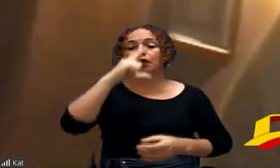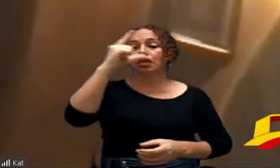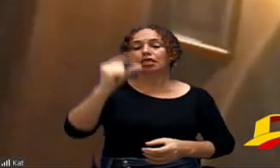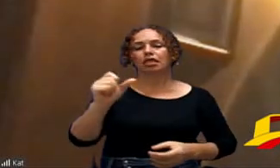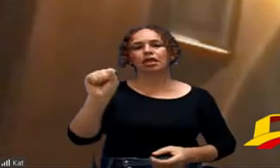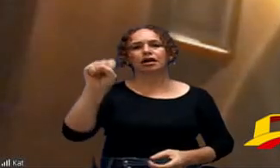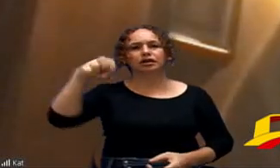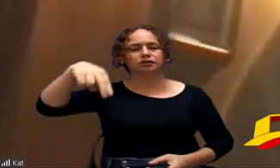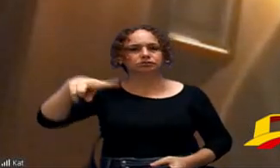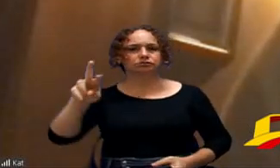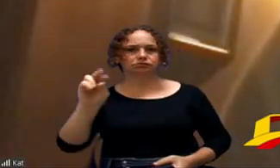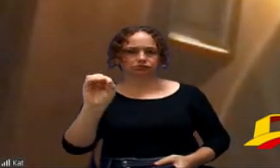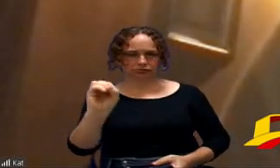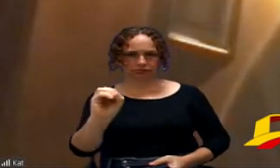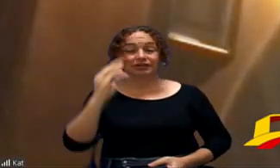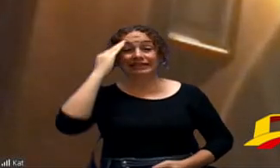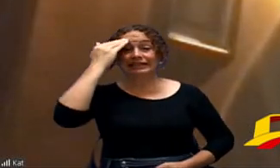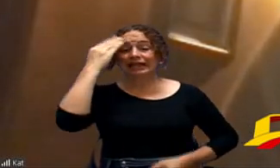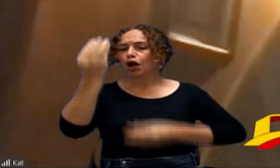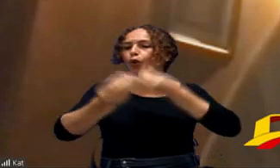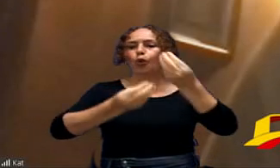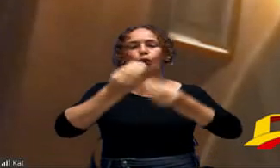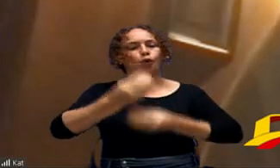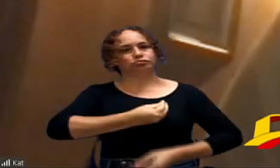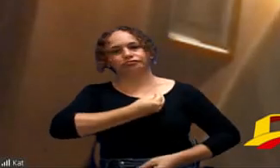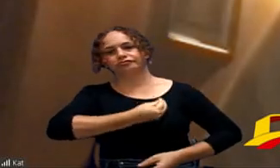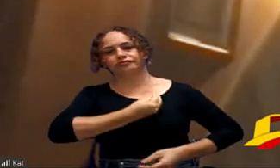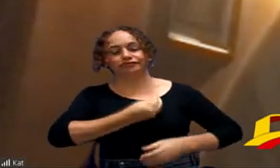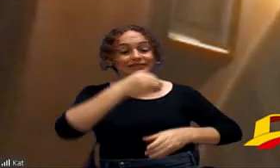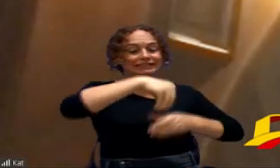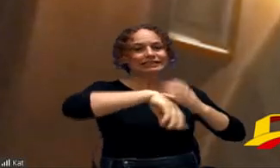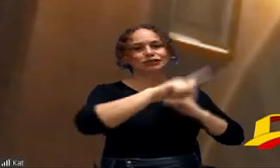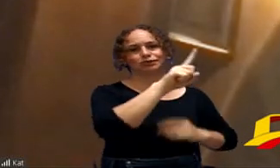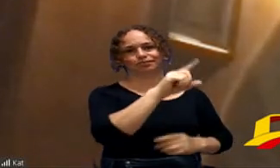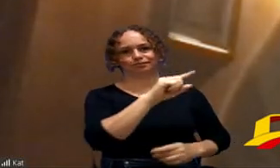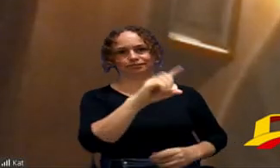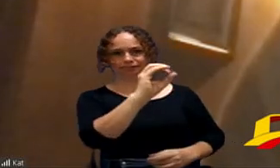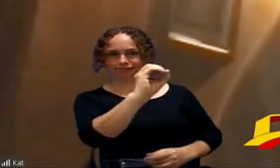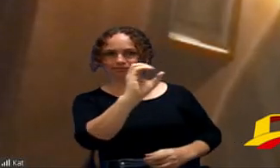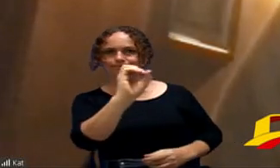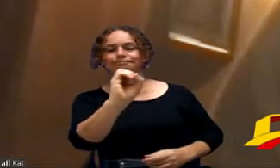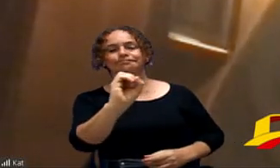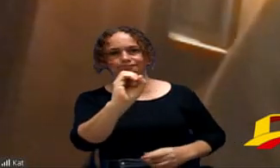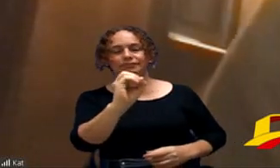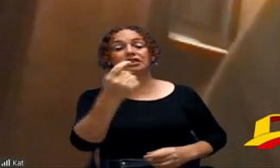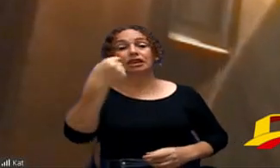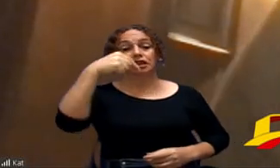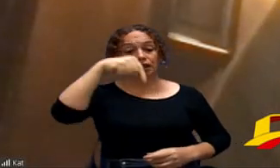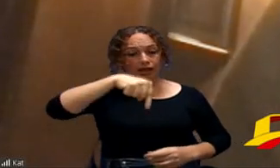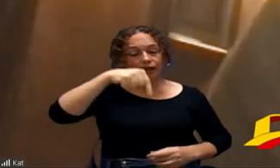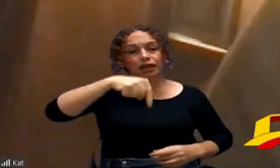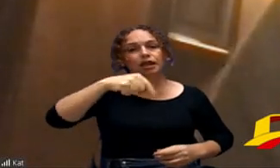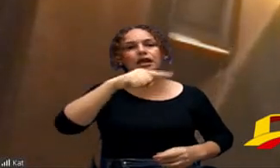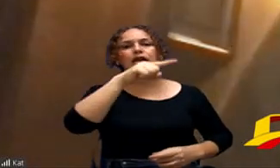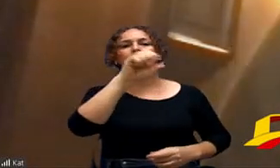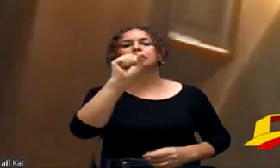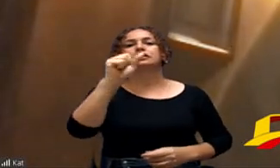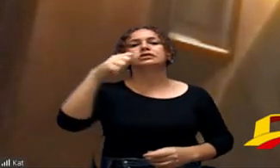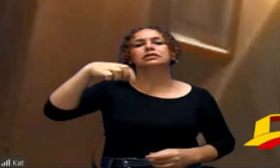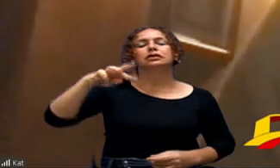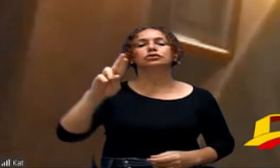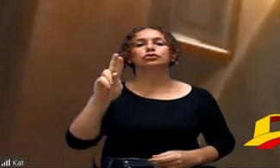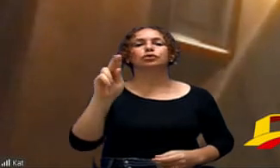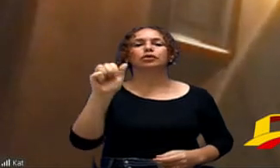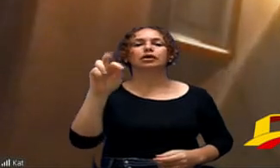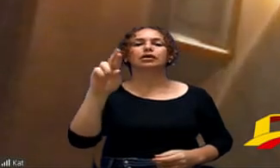trabalhei muito com elefantes do zoológico, do cerco e aqui do Santuário. Eu sou especialista de